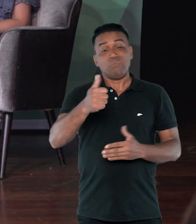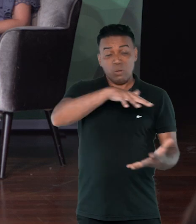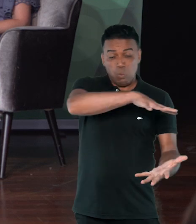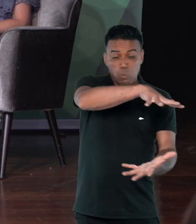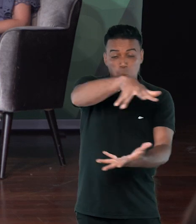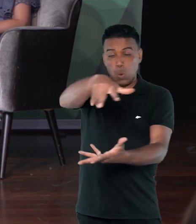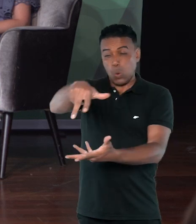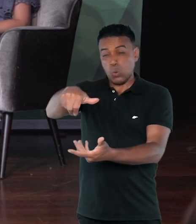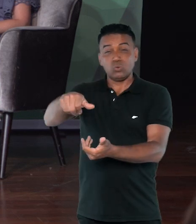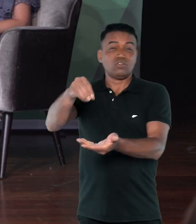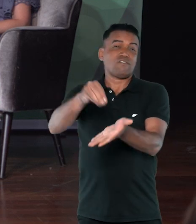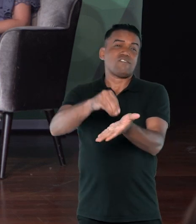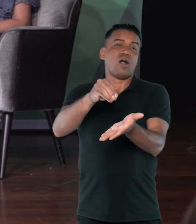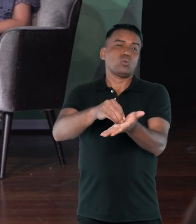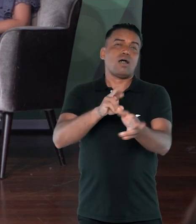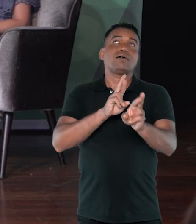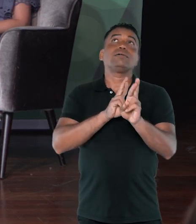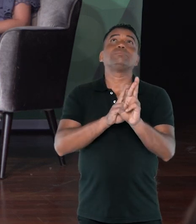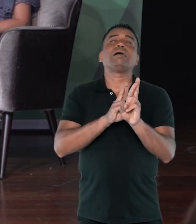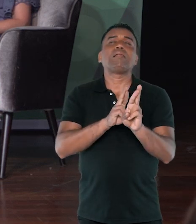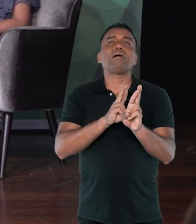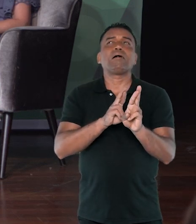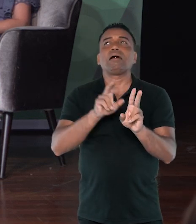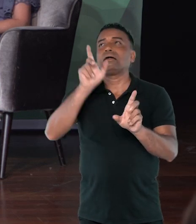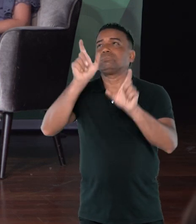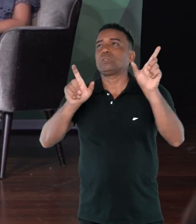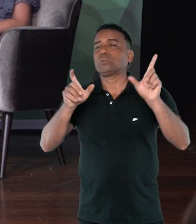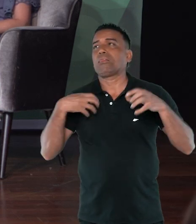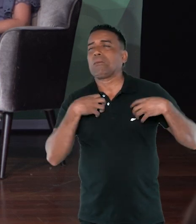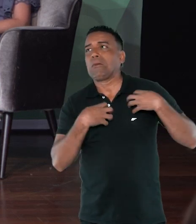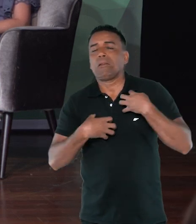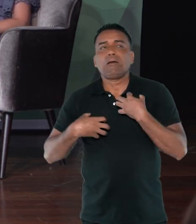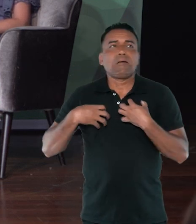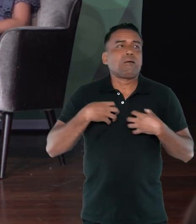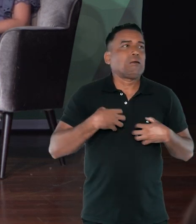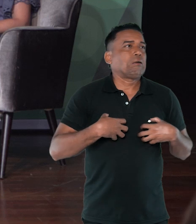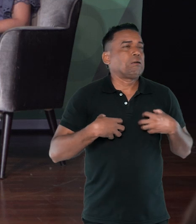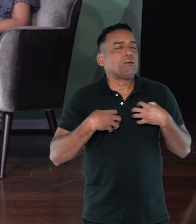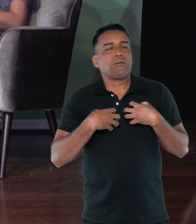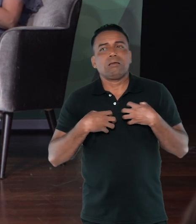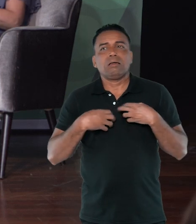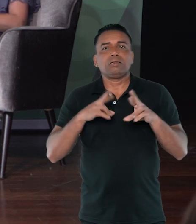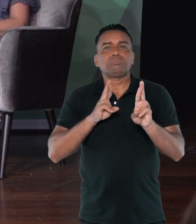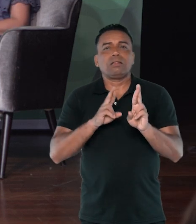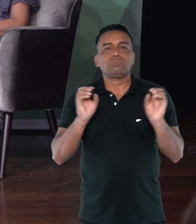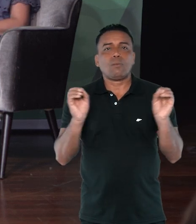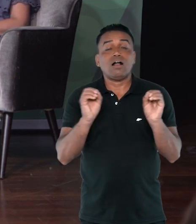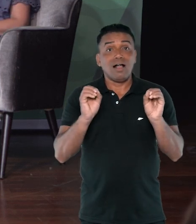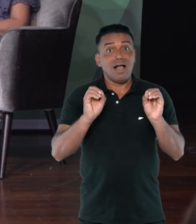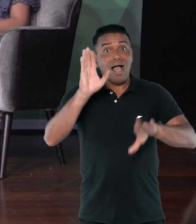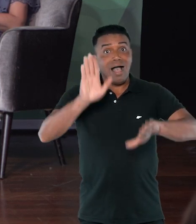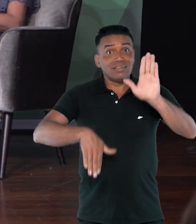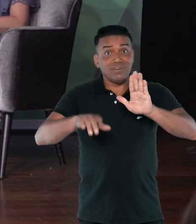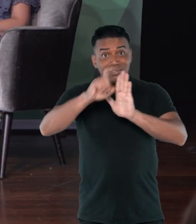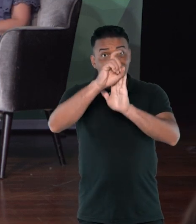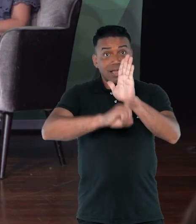muito desesperançoso, né? As pessoas andam muito desesperançosas e às vezes um texto pode